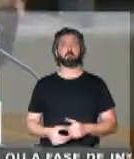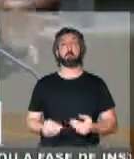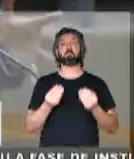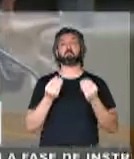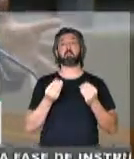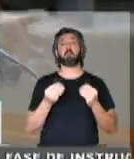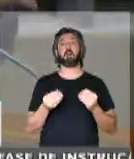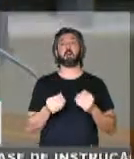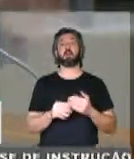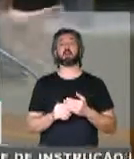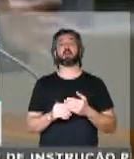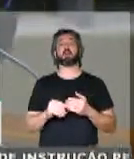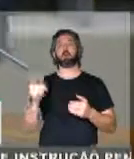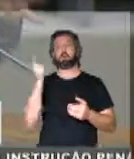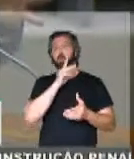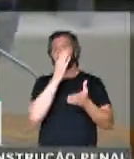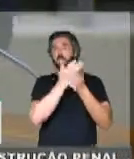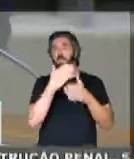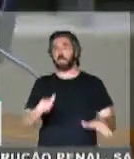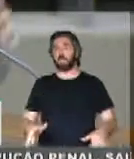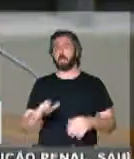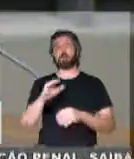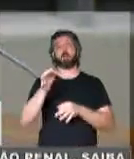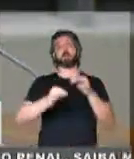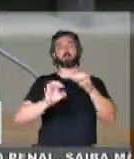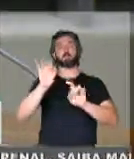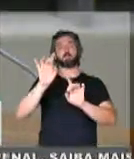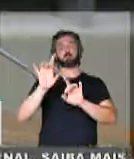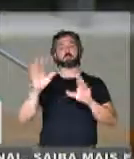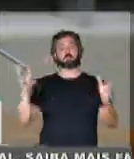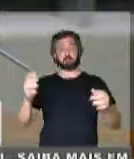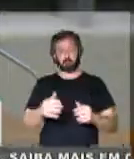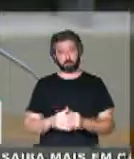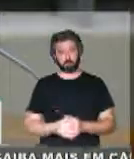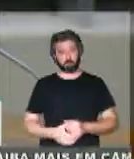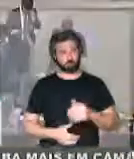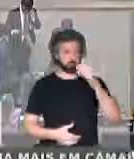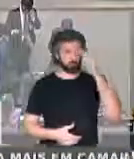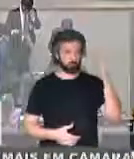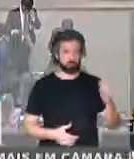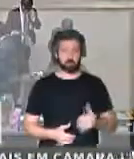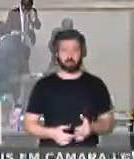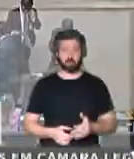que nós tenhamos o fim do foro privilegiado. Obrigado, presidente.